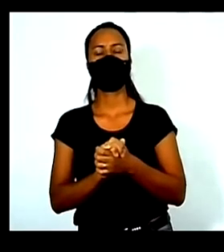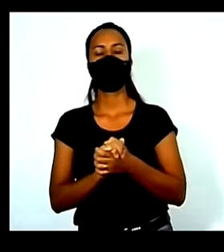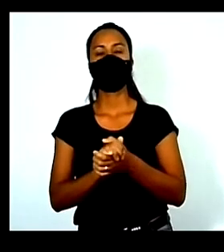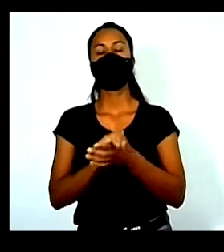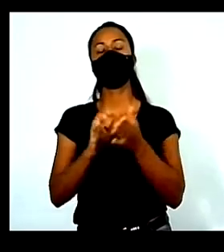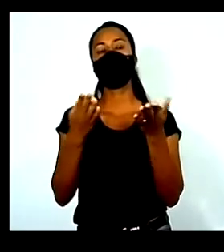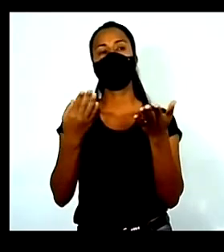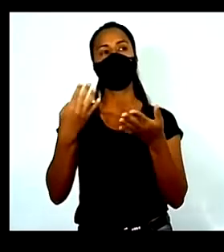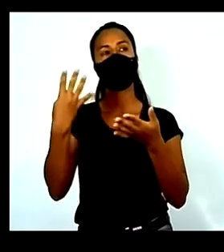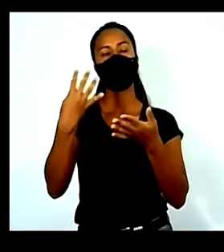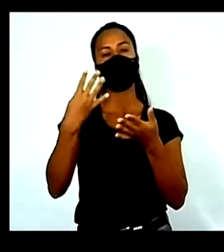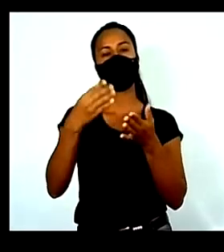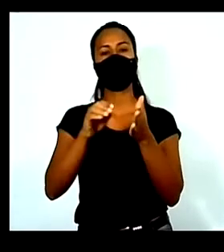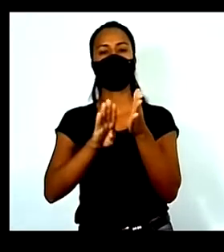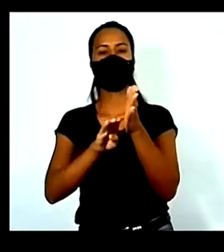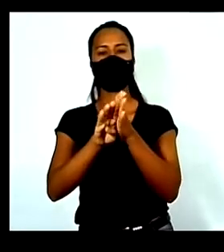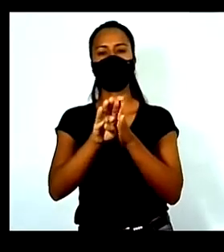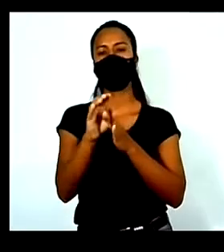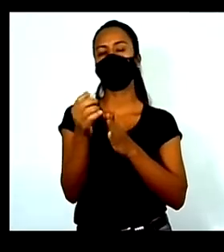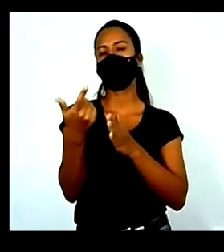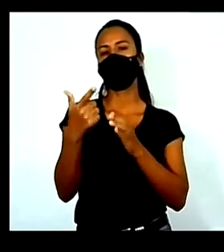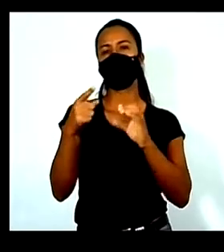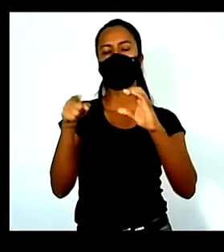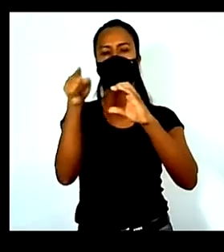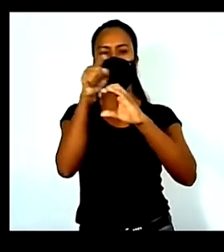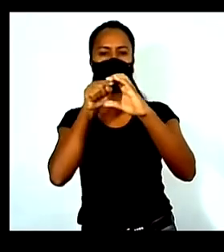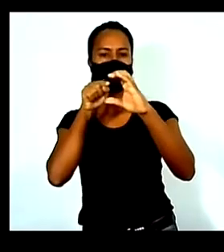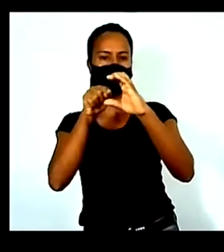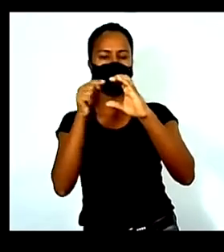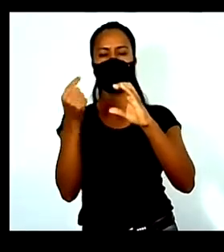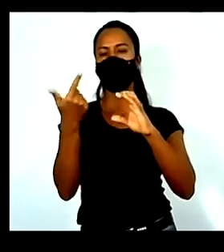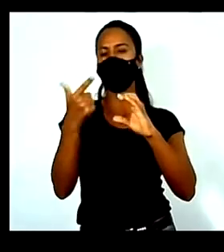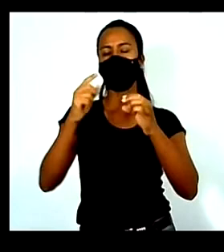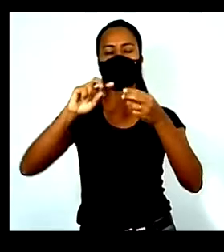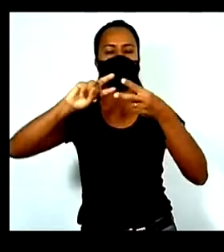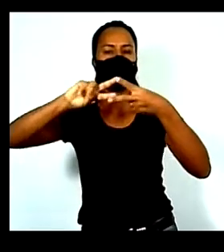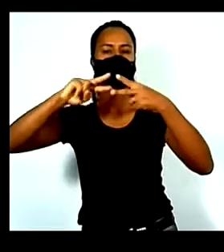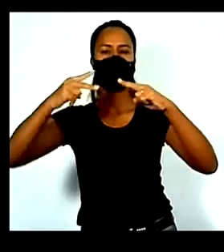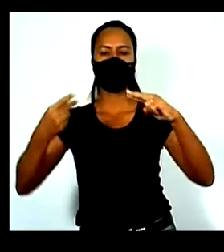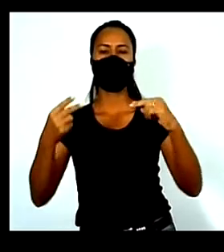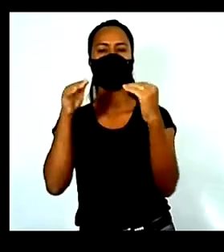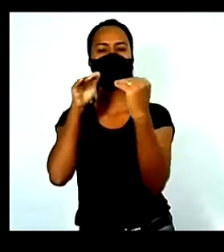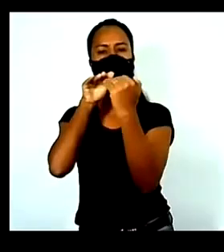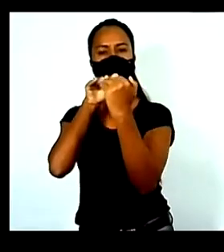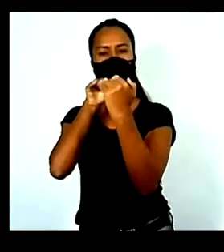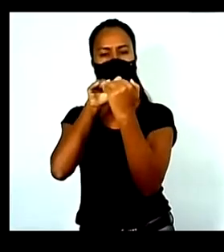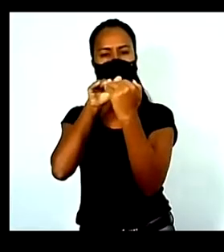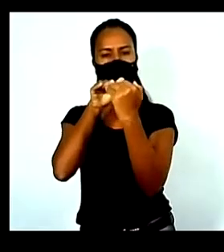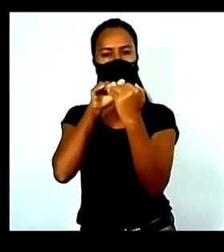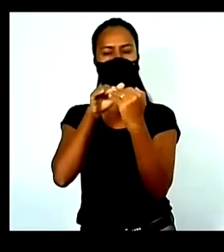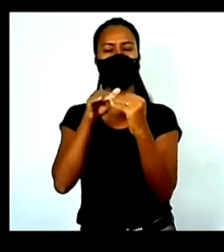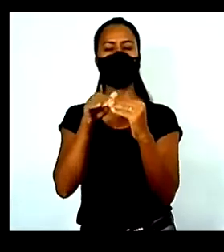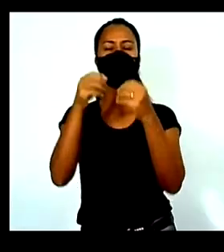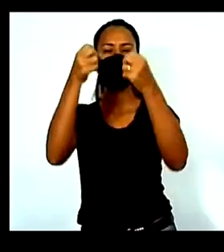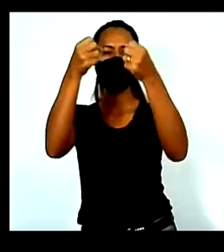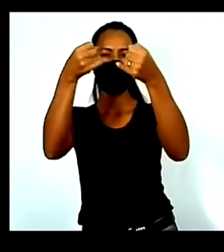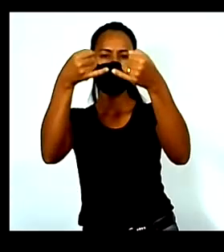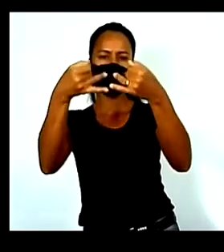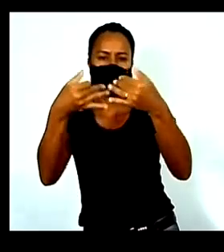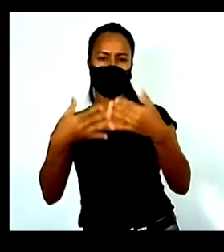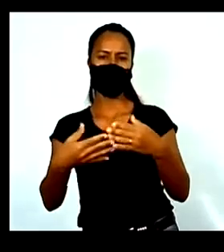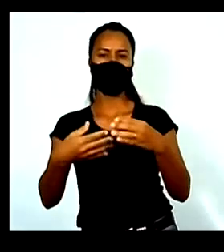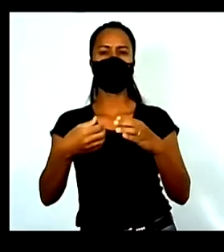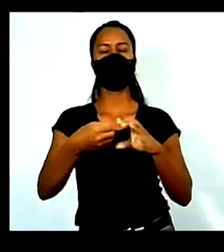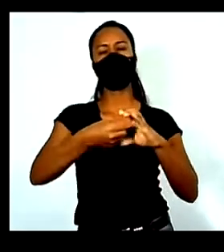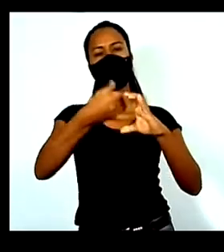bactérias não têm núcleo nem DNA. Você concorda com essa afirmação? Justifique classificando as bactérias